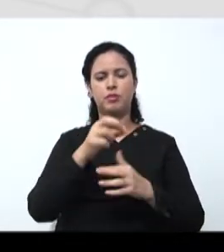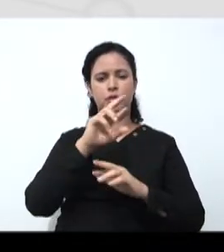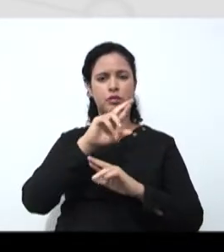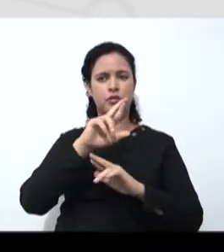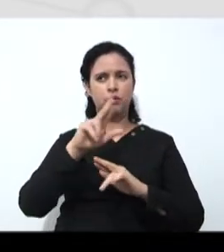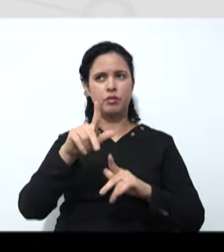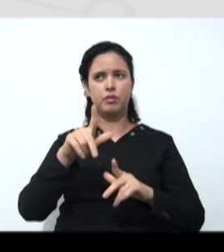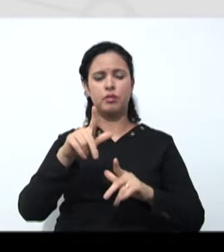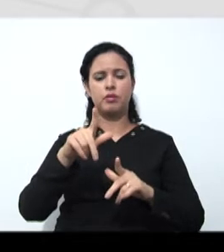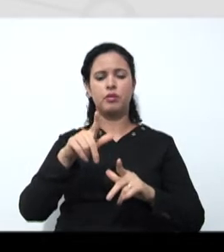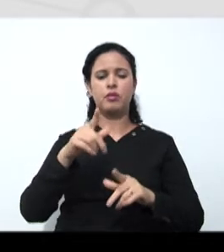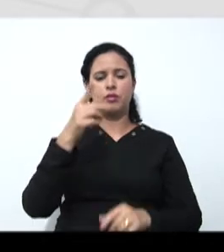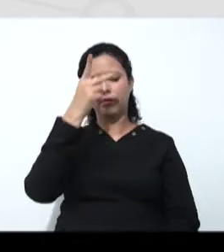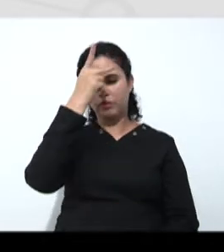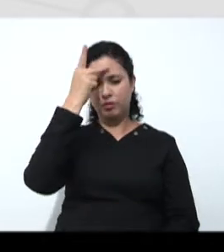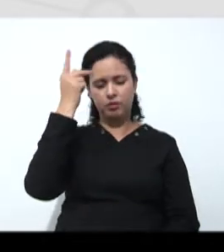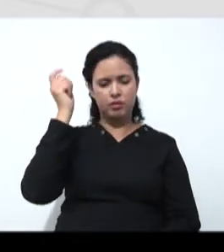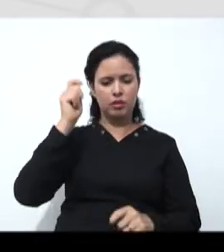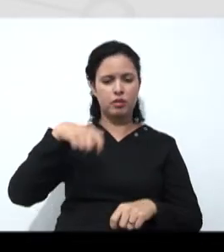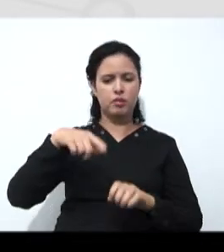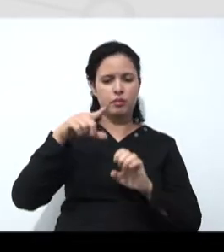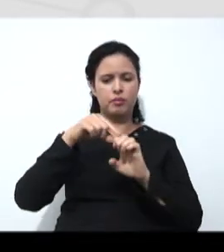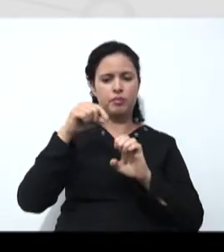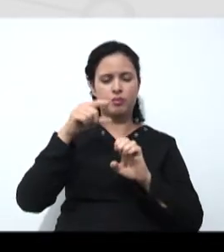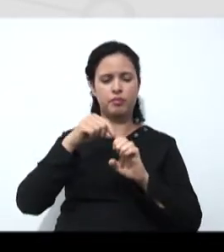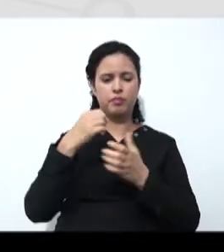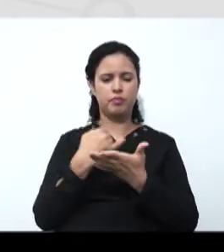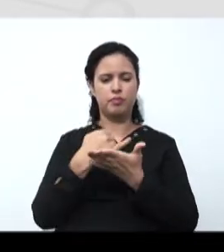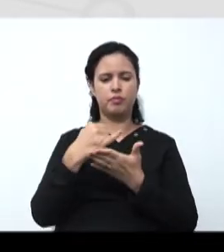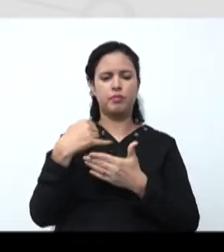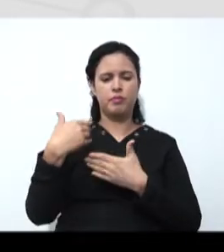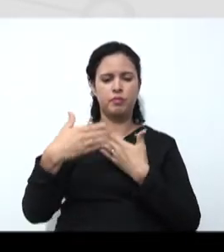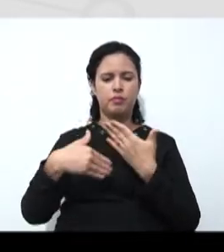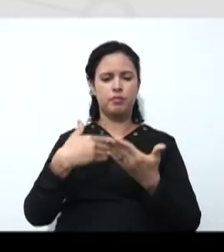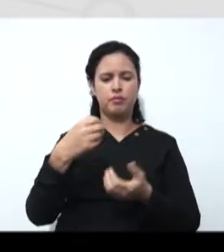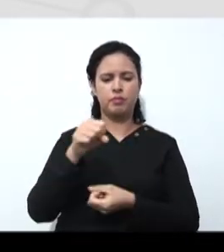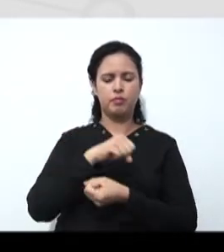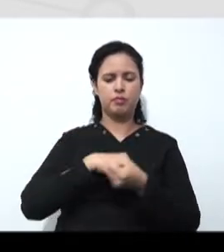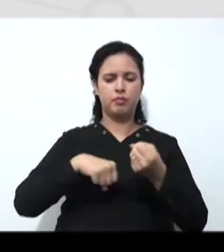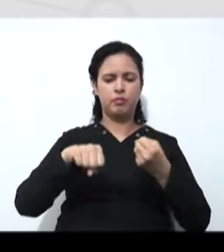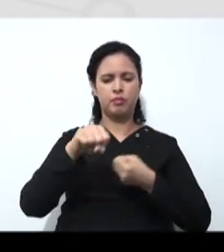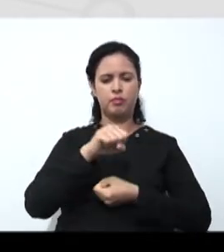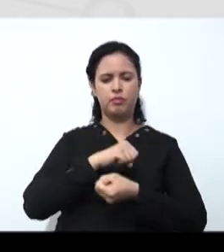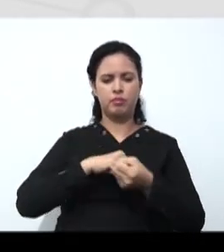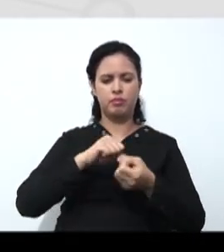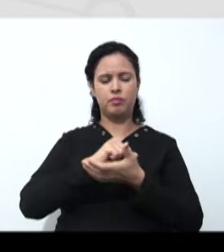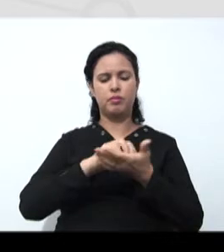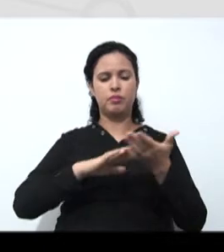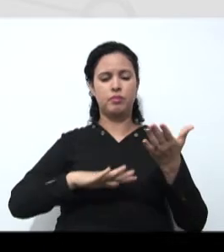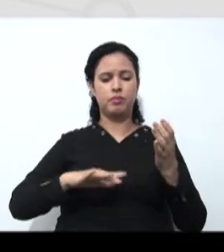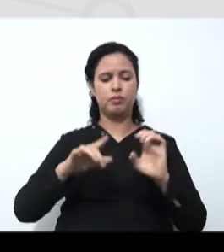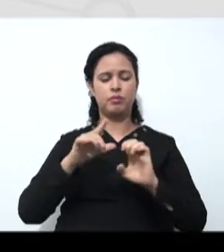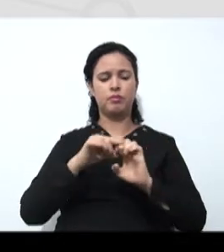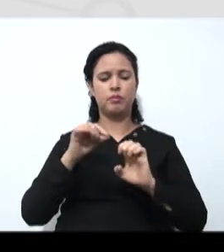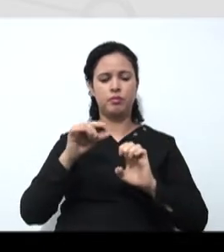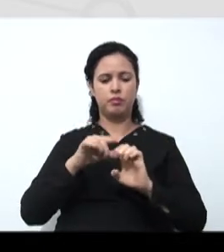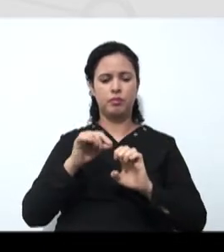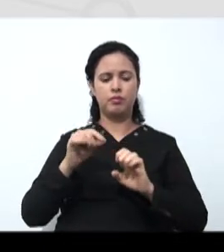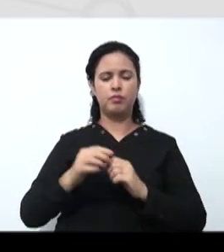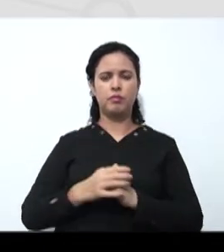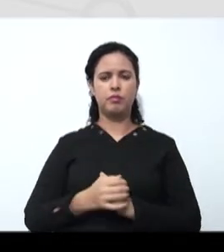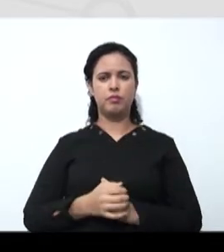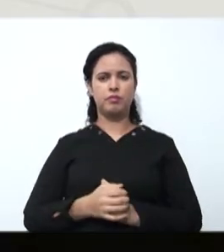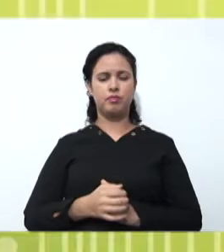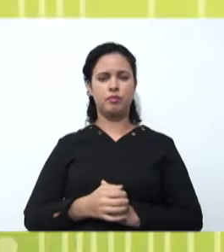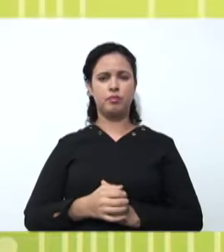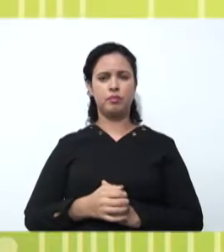diferentes maneiras que as pessoas podem empreender, como iniciar, desenvolver, sustentar a atividade do empreendimento. Então a gente